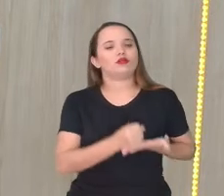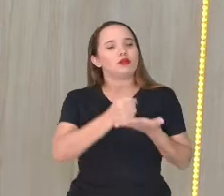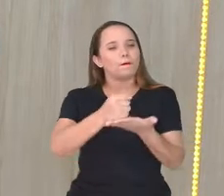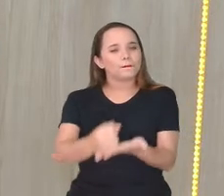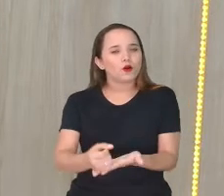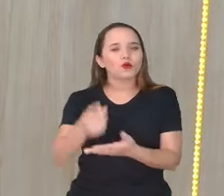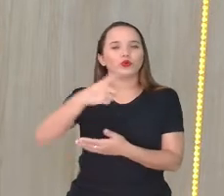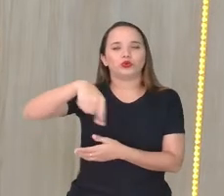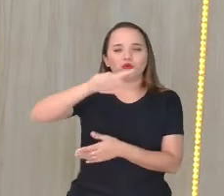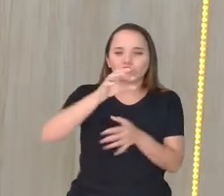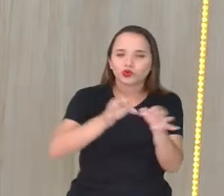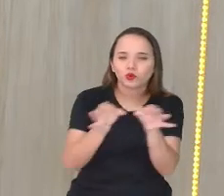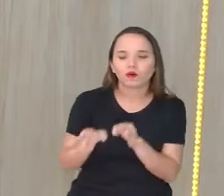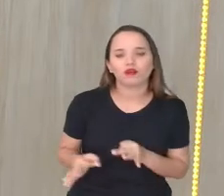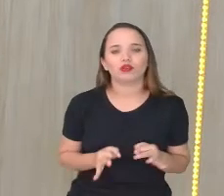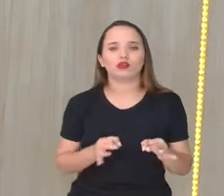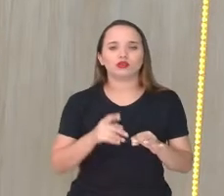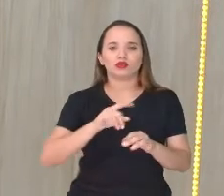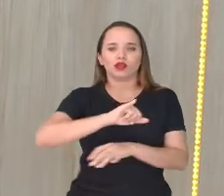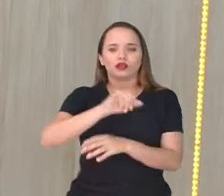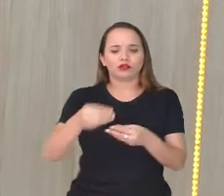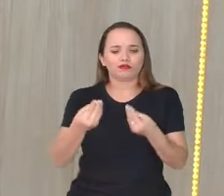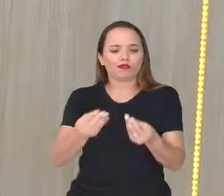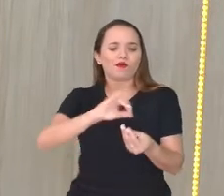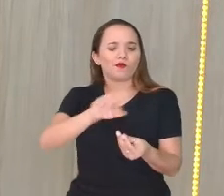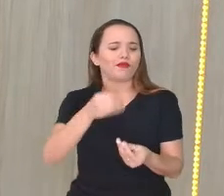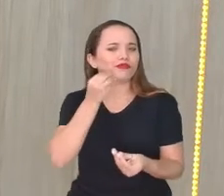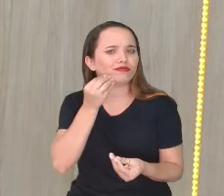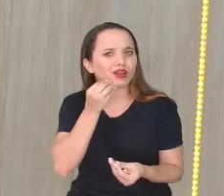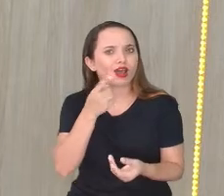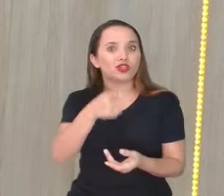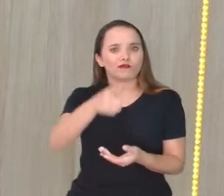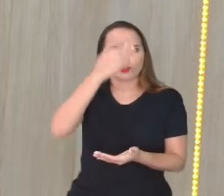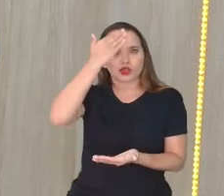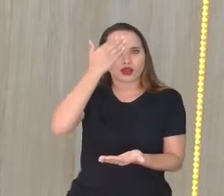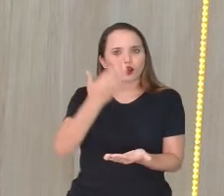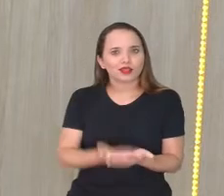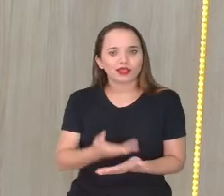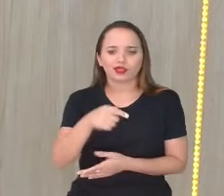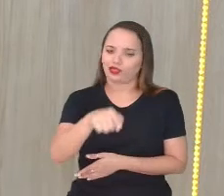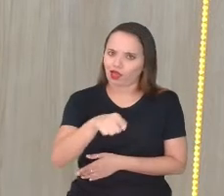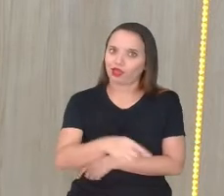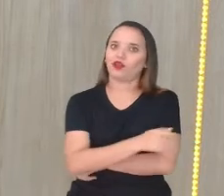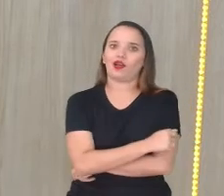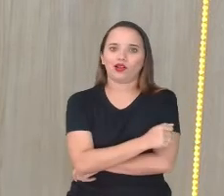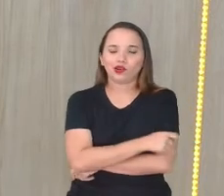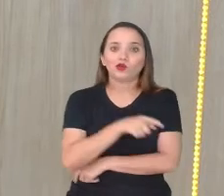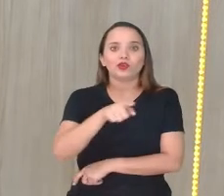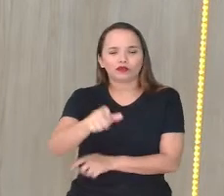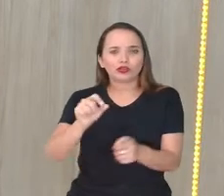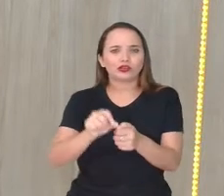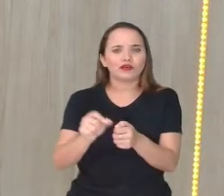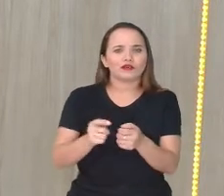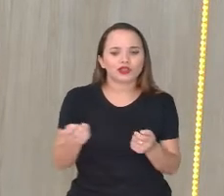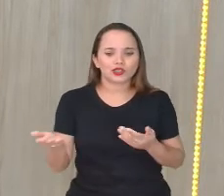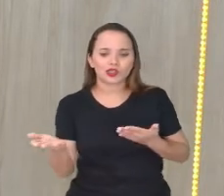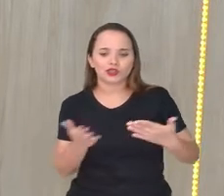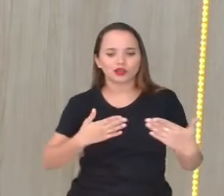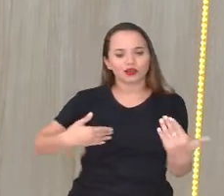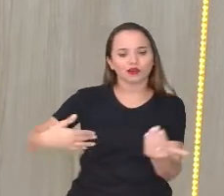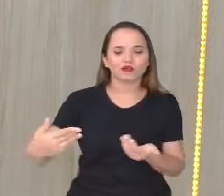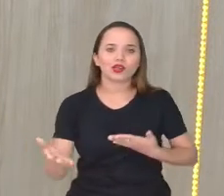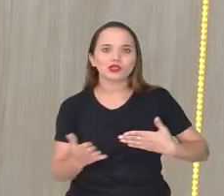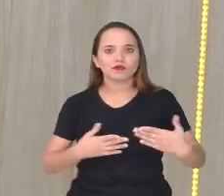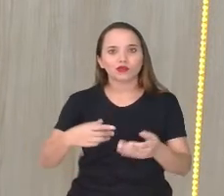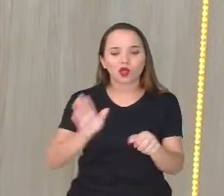você reorganizar, de você oportunizar, de você acreditar e de você fazer esse manejo na organização do que é que